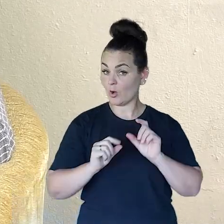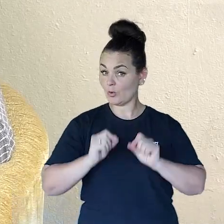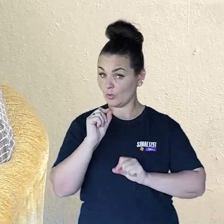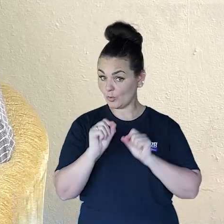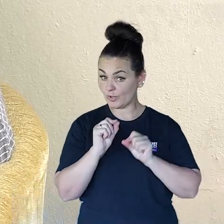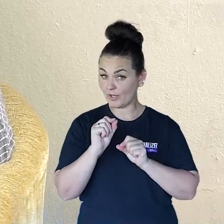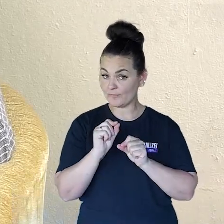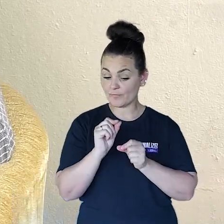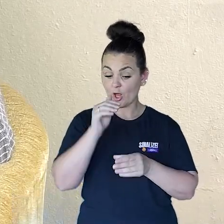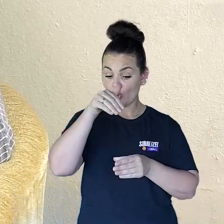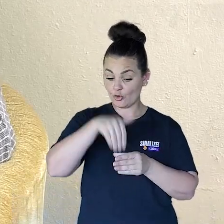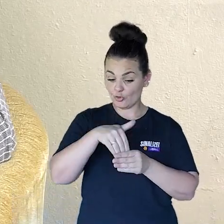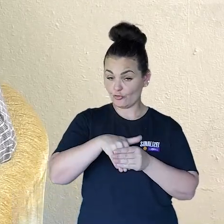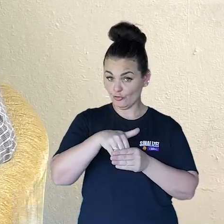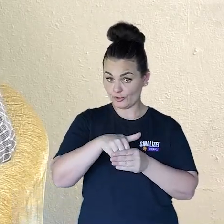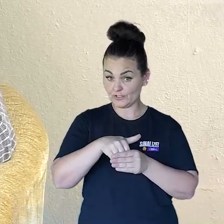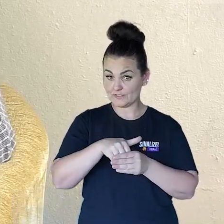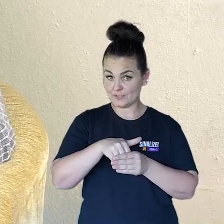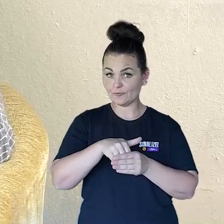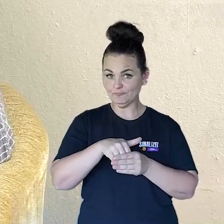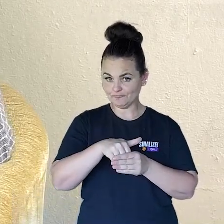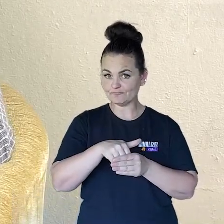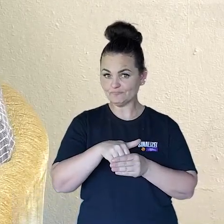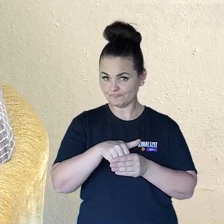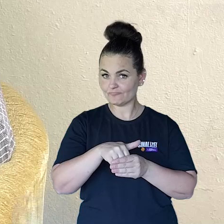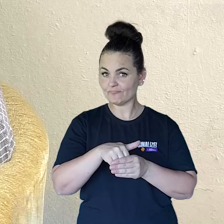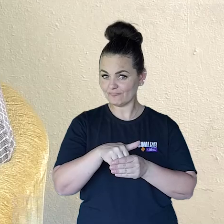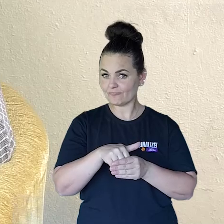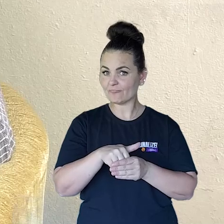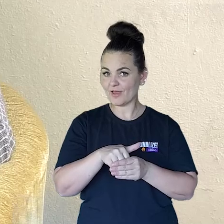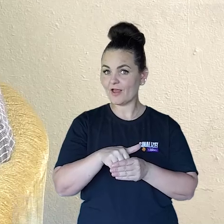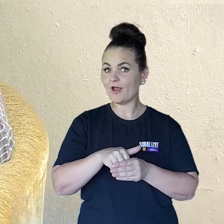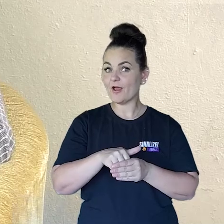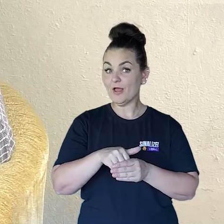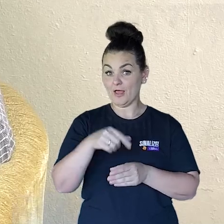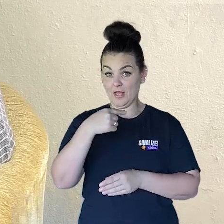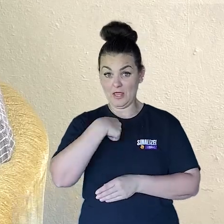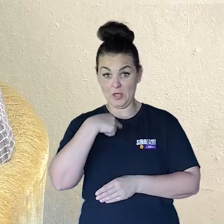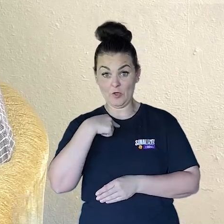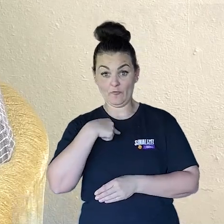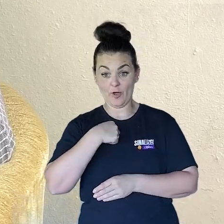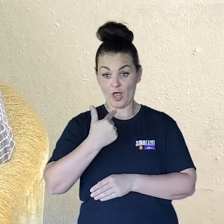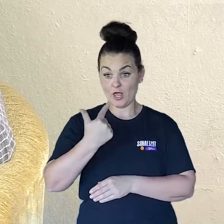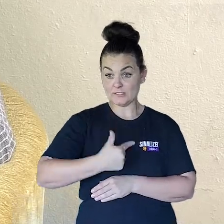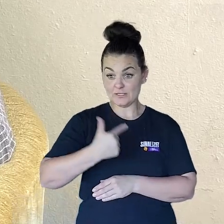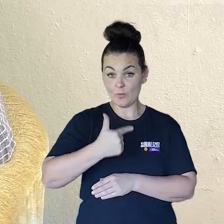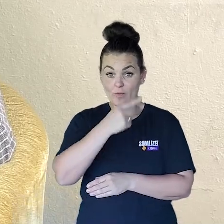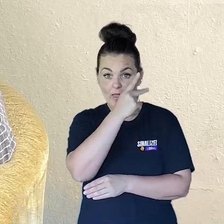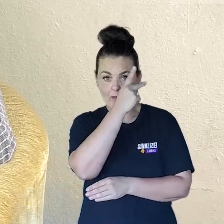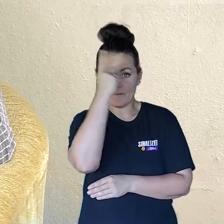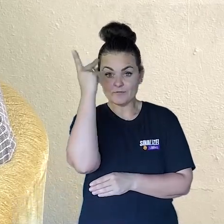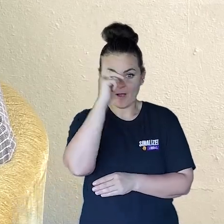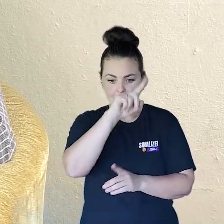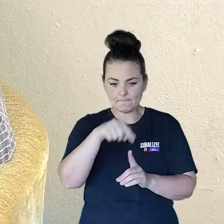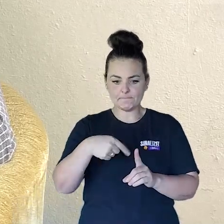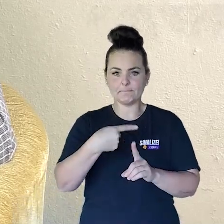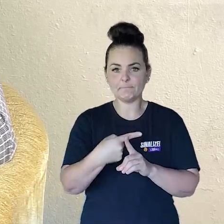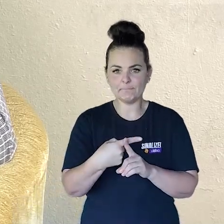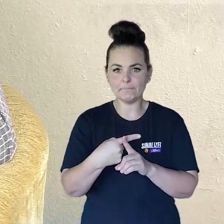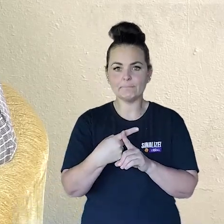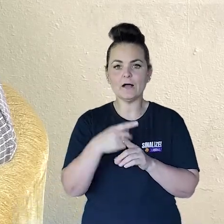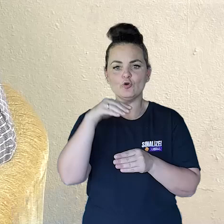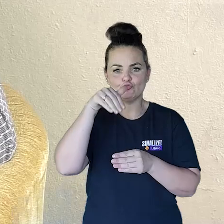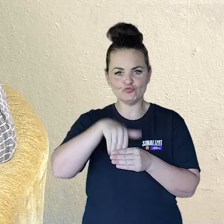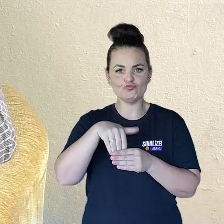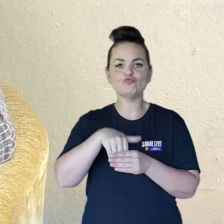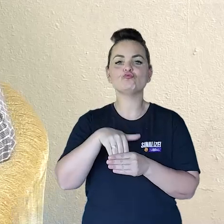voto principalmente, de uma expressiva votação, o segundo mais votado da história do município de Jaraguá do Sul,